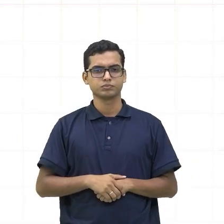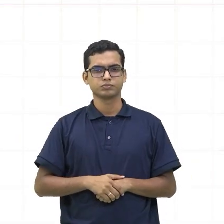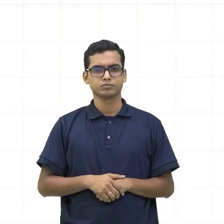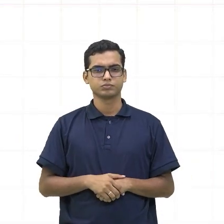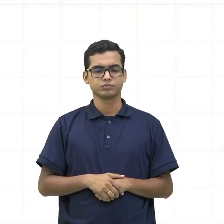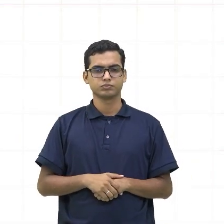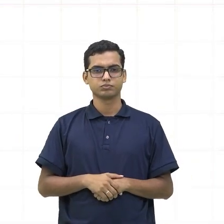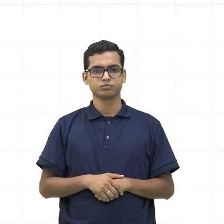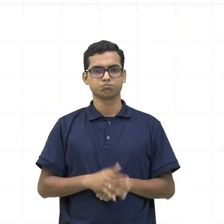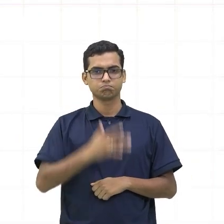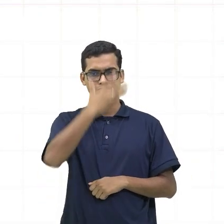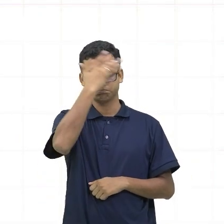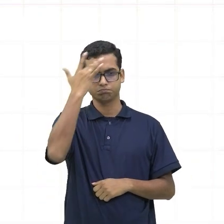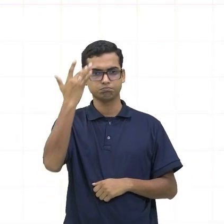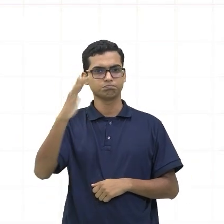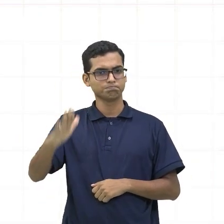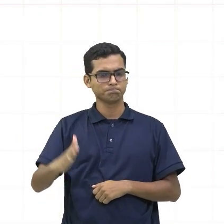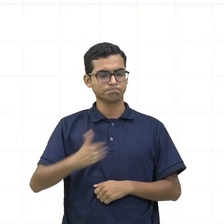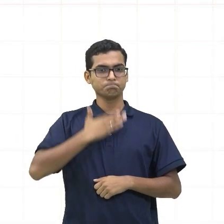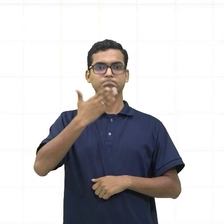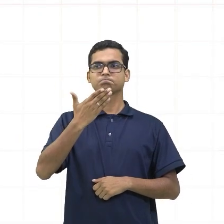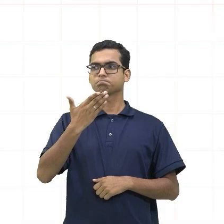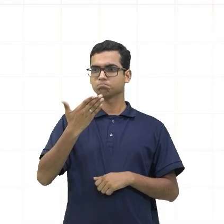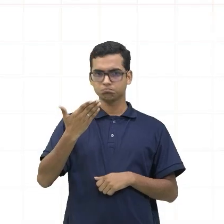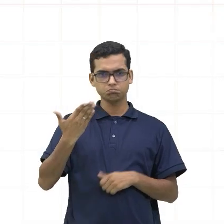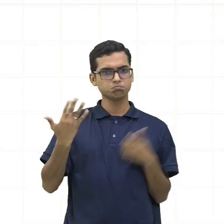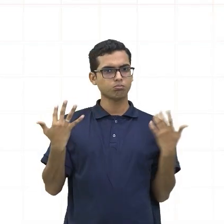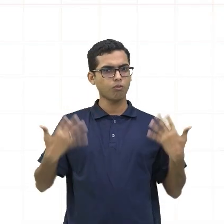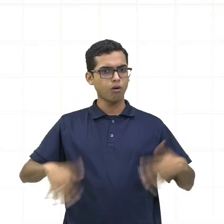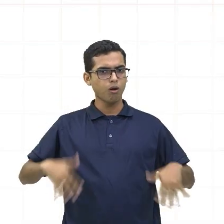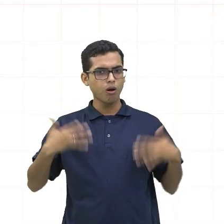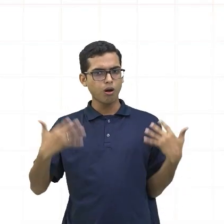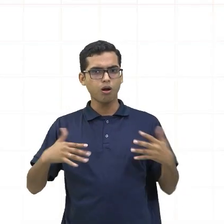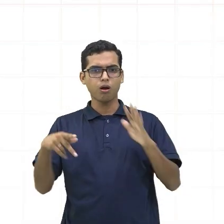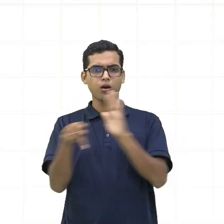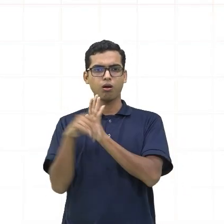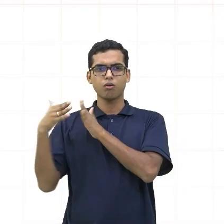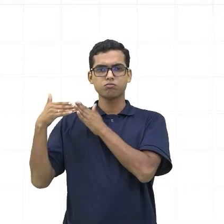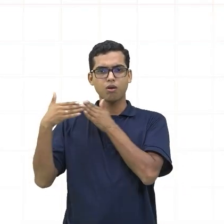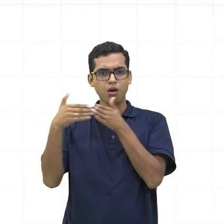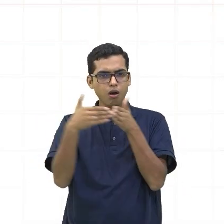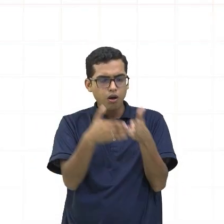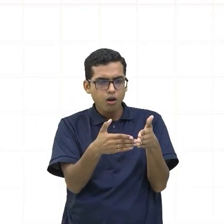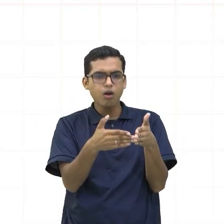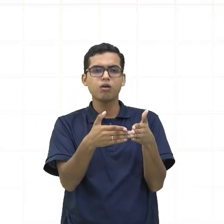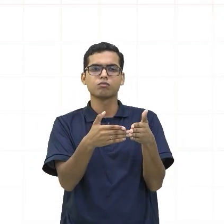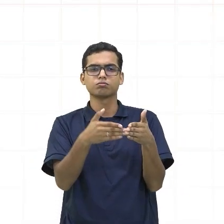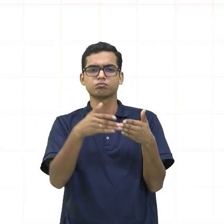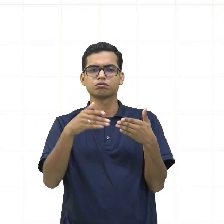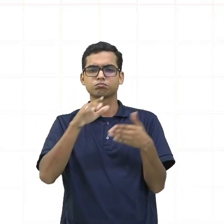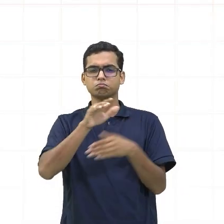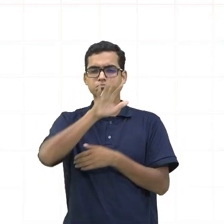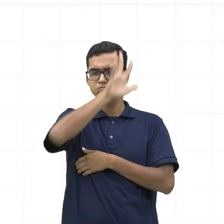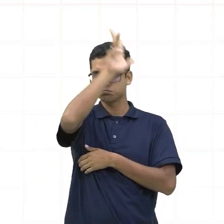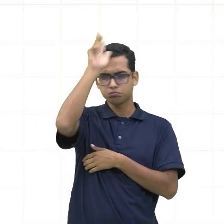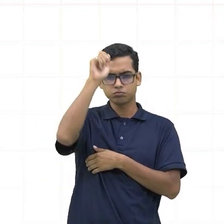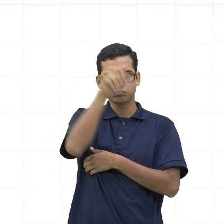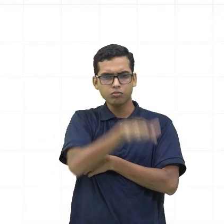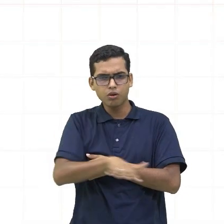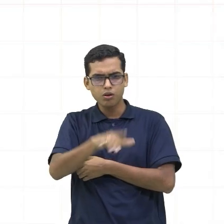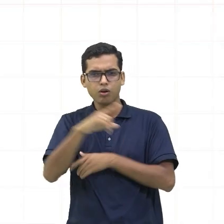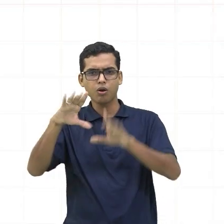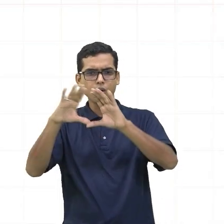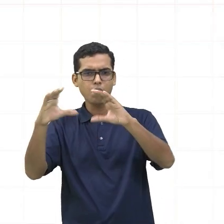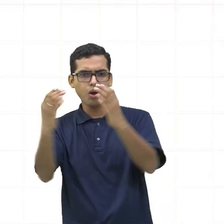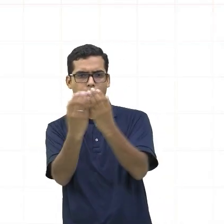muito surpresos no início do século XVI, quando eles desembarcaram no Vale do Amazonas e eles encontraram